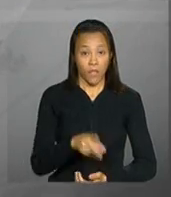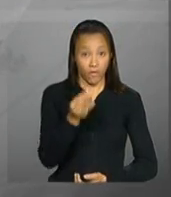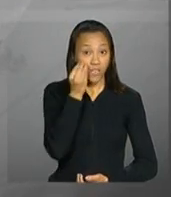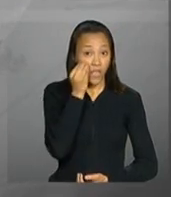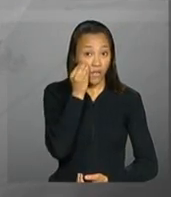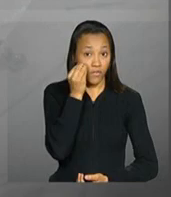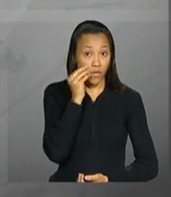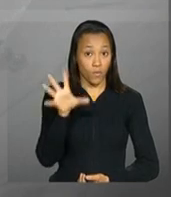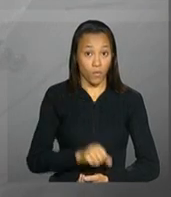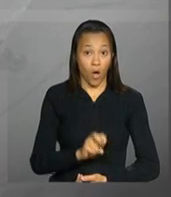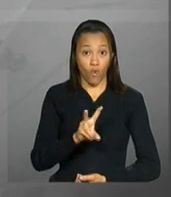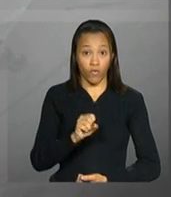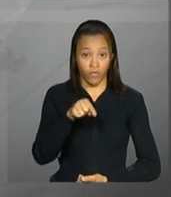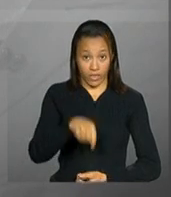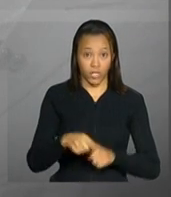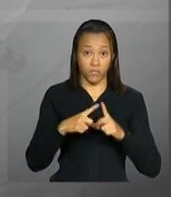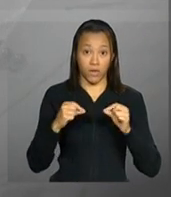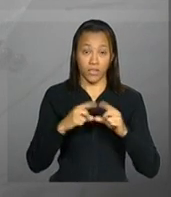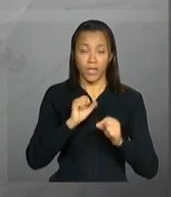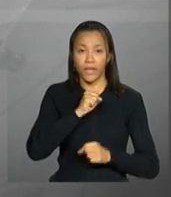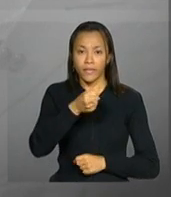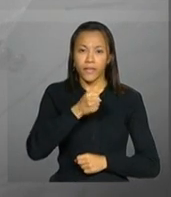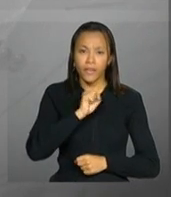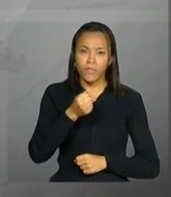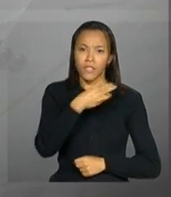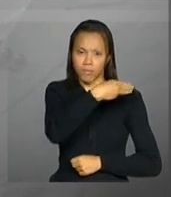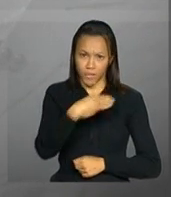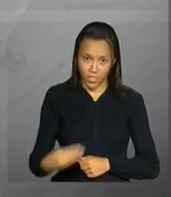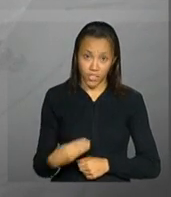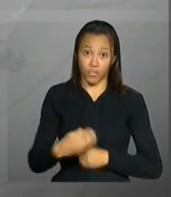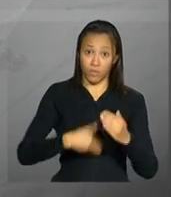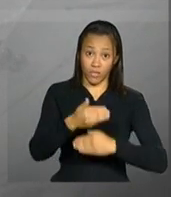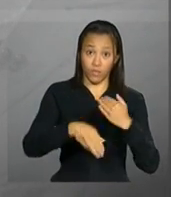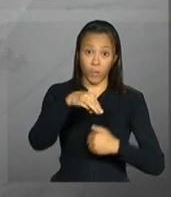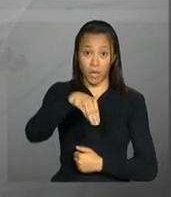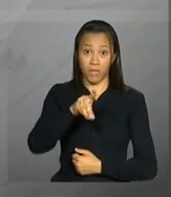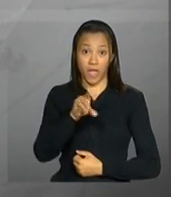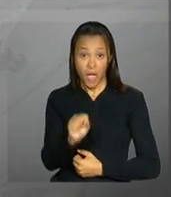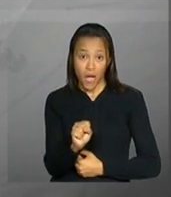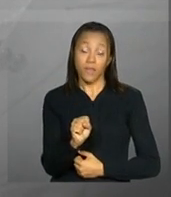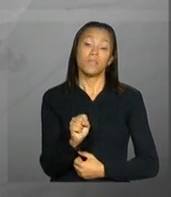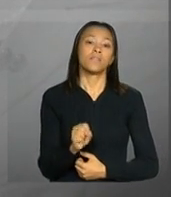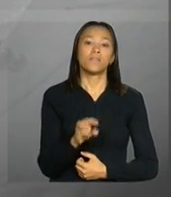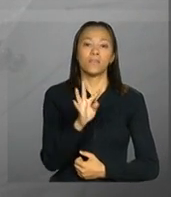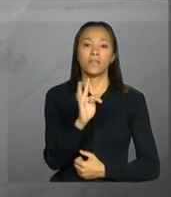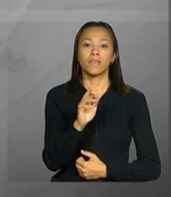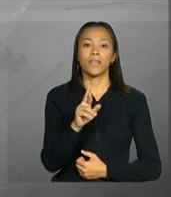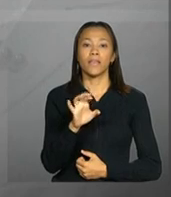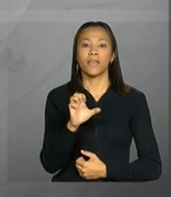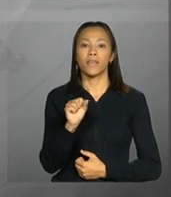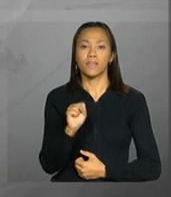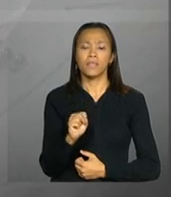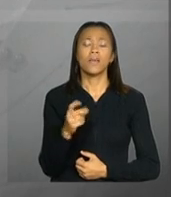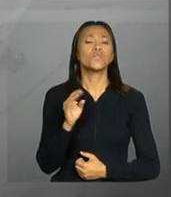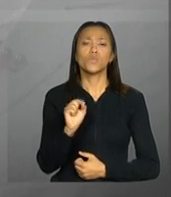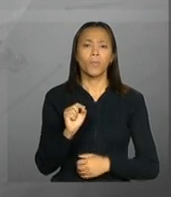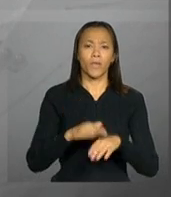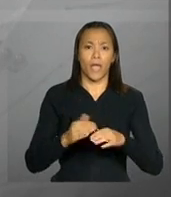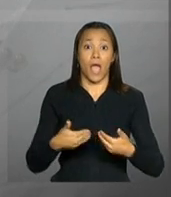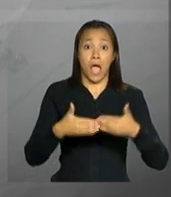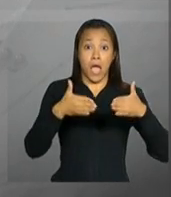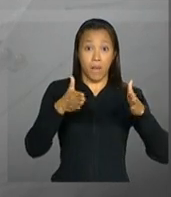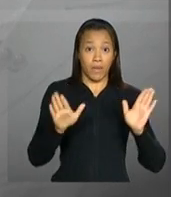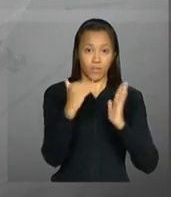você acompanhou ao vivo de Brasília a entrevista da ministra do Desenvolvimento Social e combate à fome Teresa Campelo sobre a